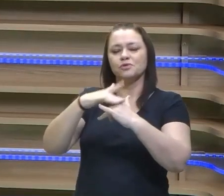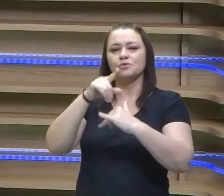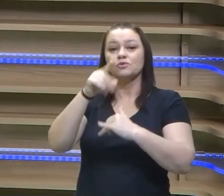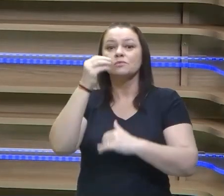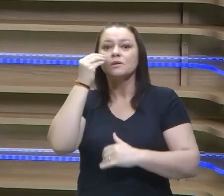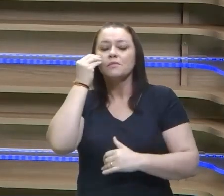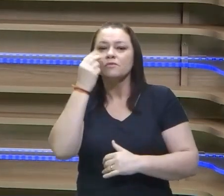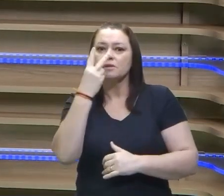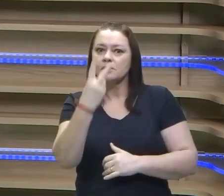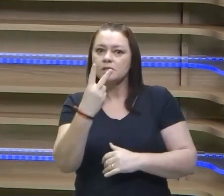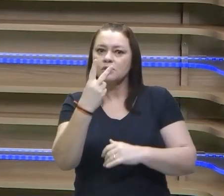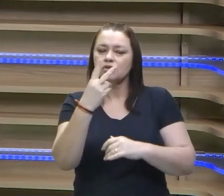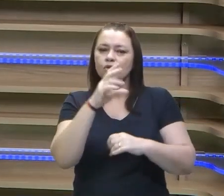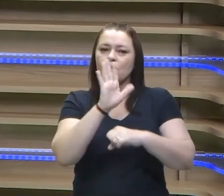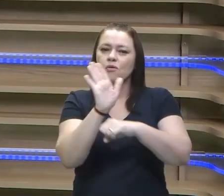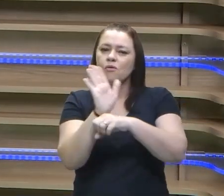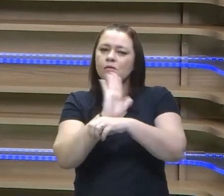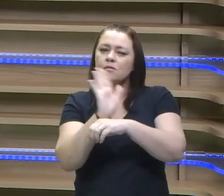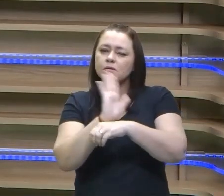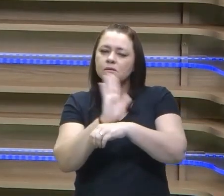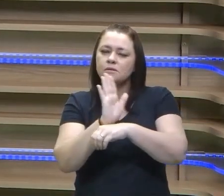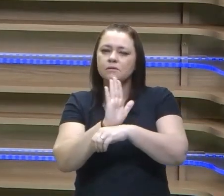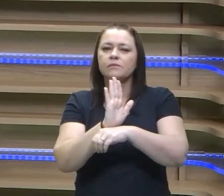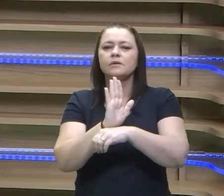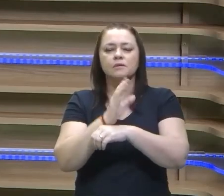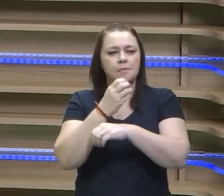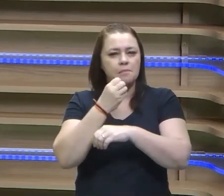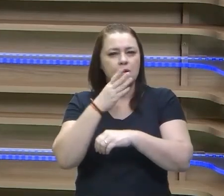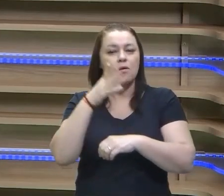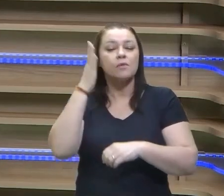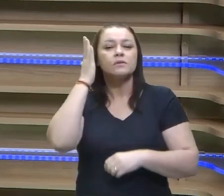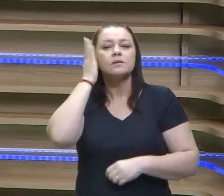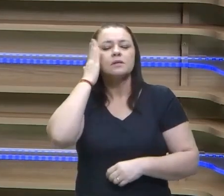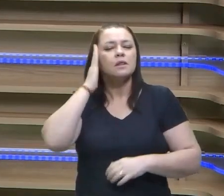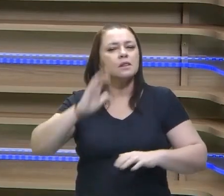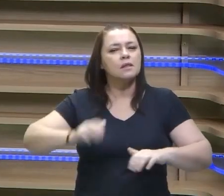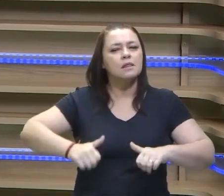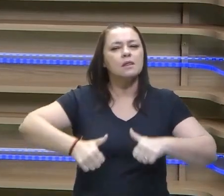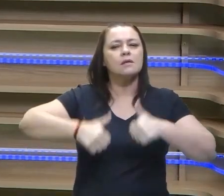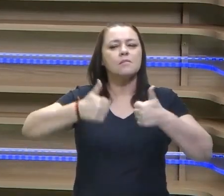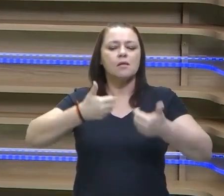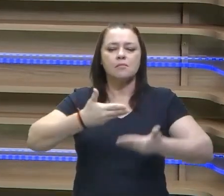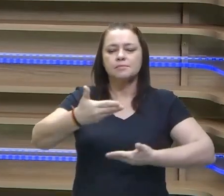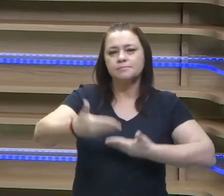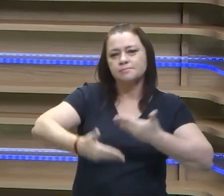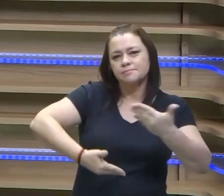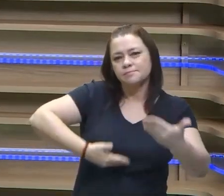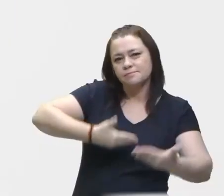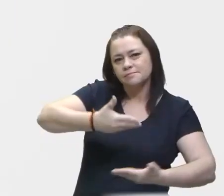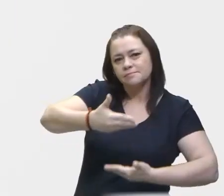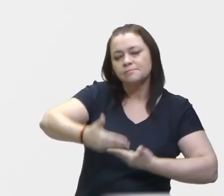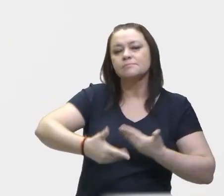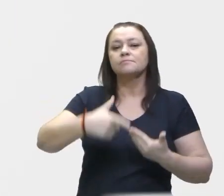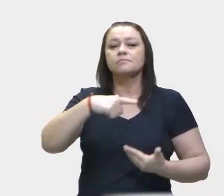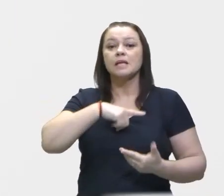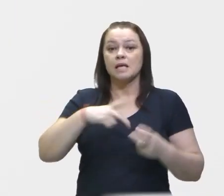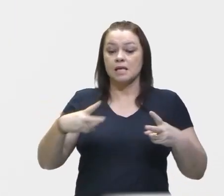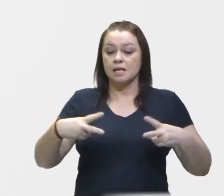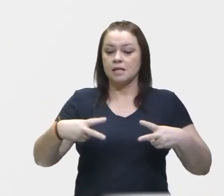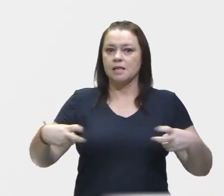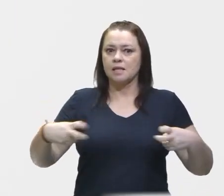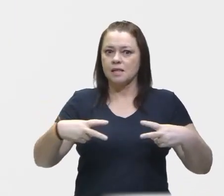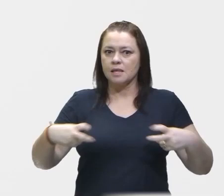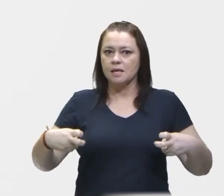dois vídeos, essa sugestão aí, que é para você entender melhor, para você interagir. Tem aí dois endereços aí